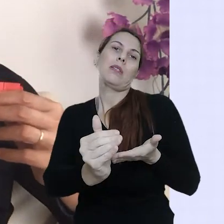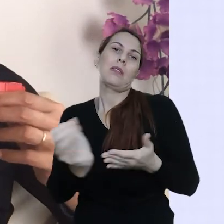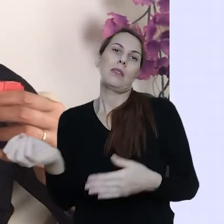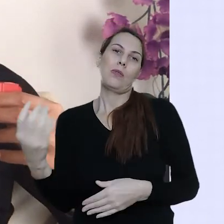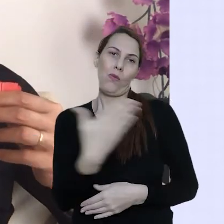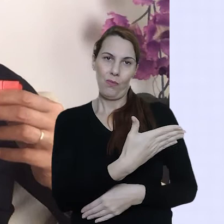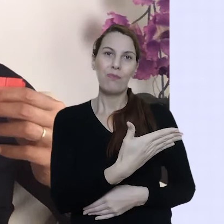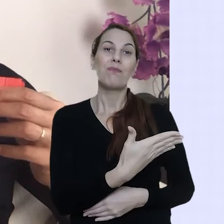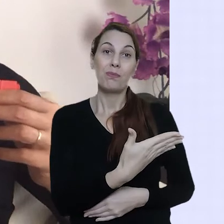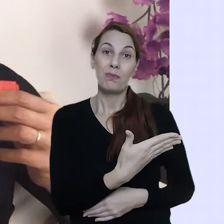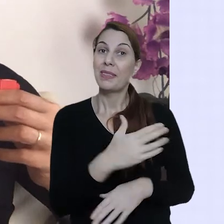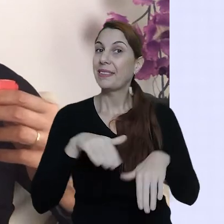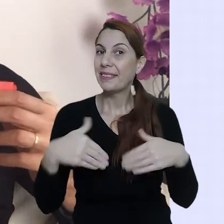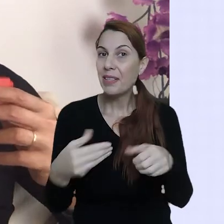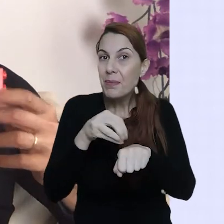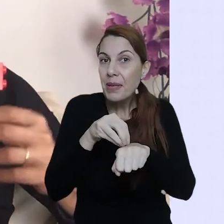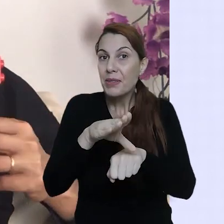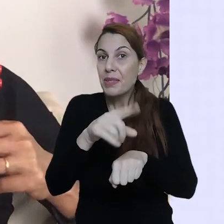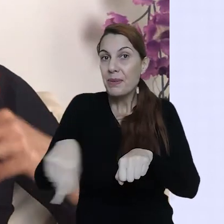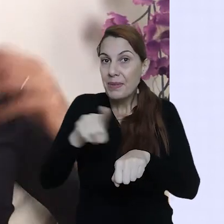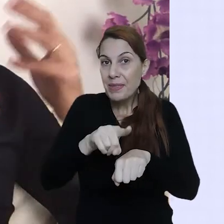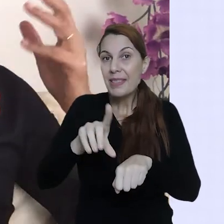começar a inovar. Então fica